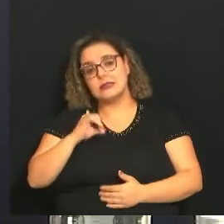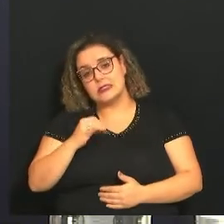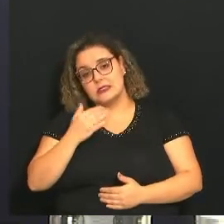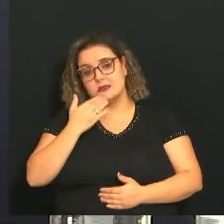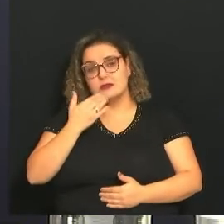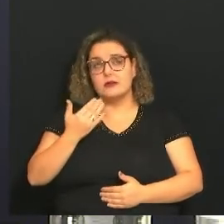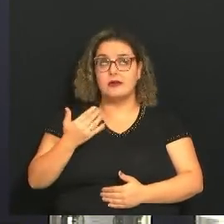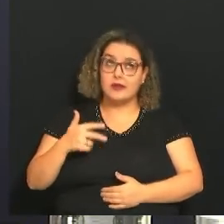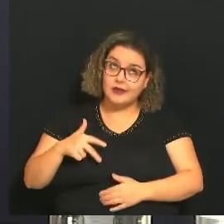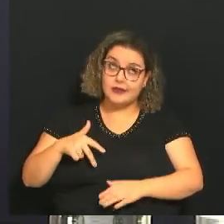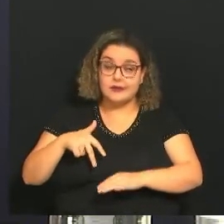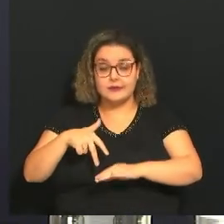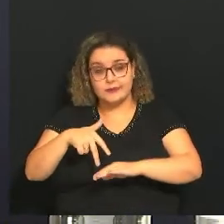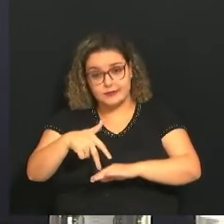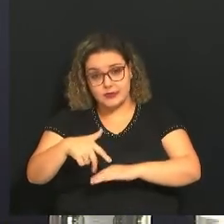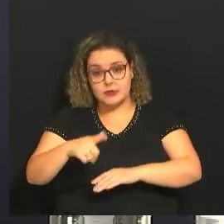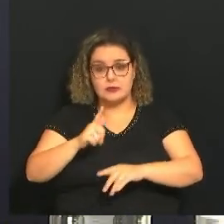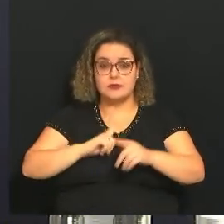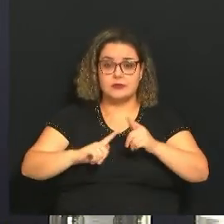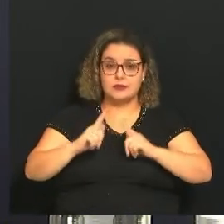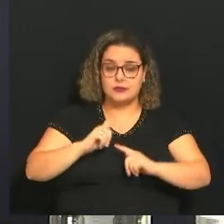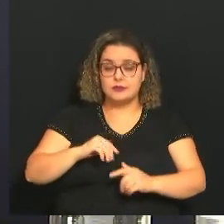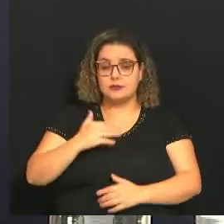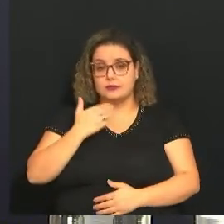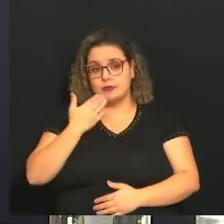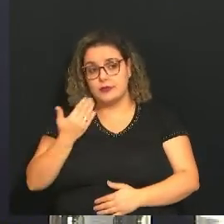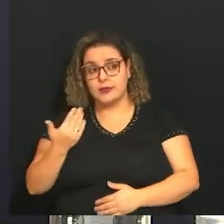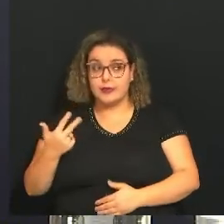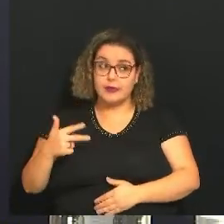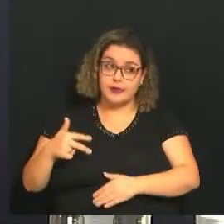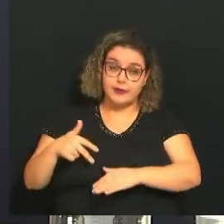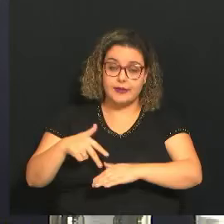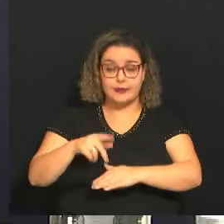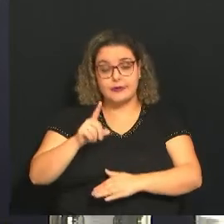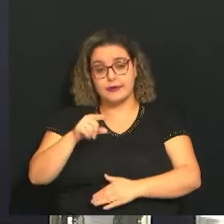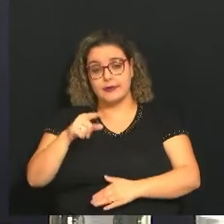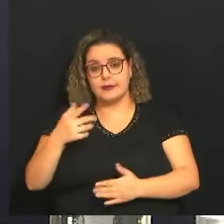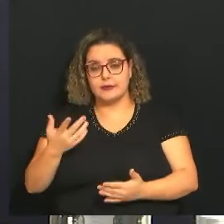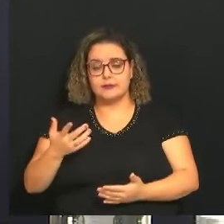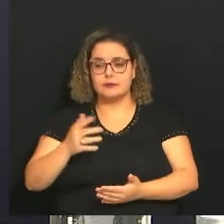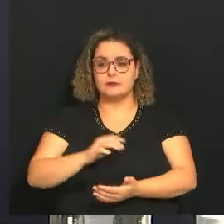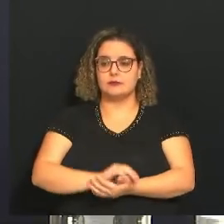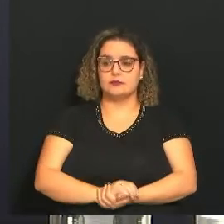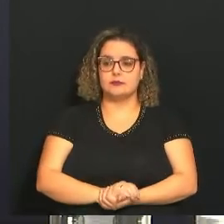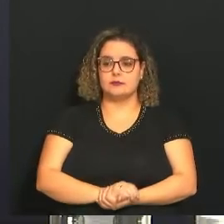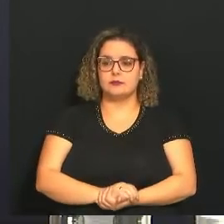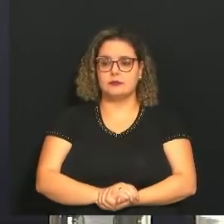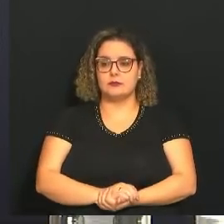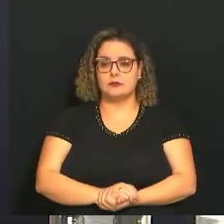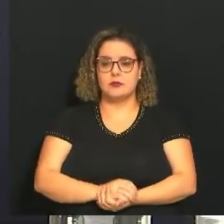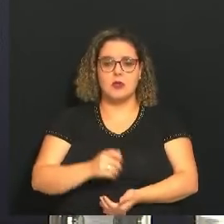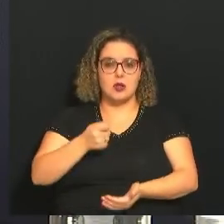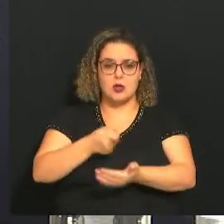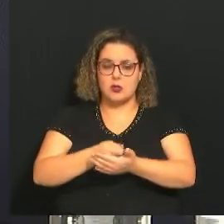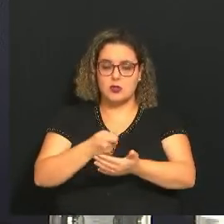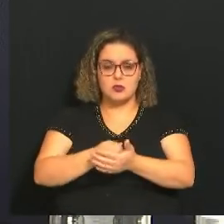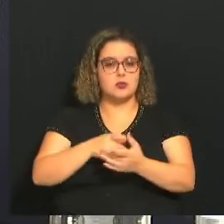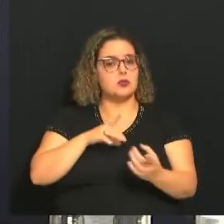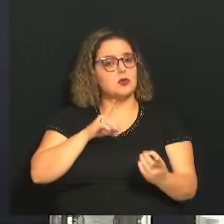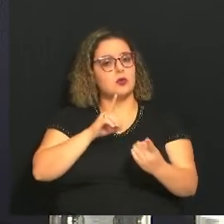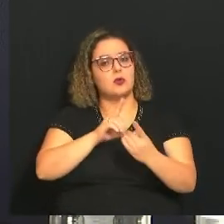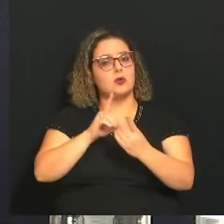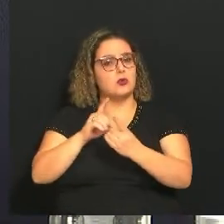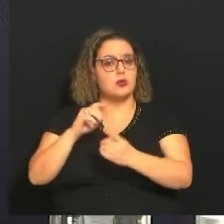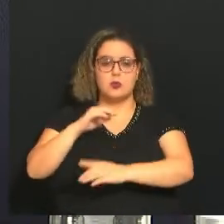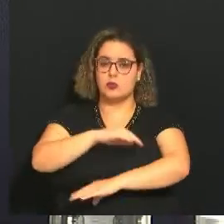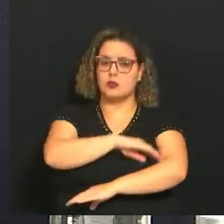A gestão muitas vezes pede que faça essas horas extras para poder garantir o atendimento o dia todo,